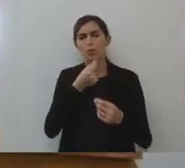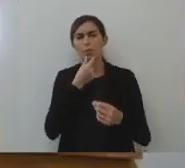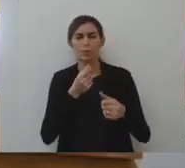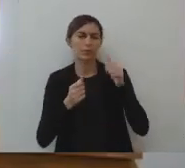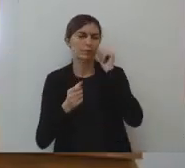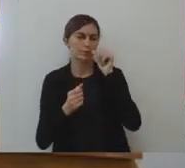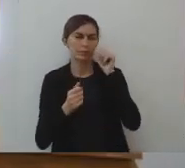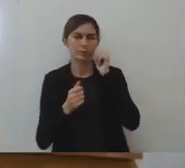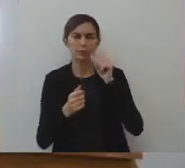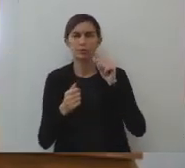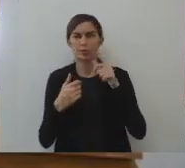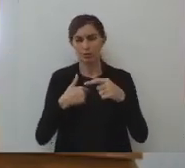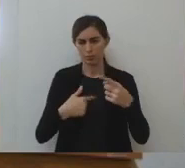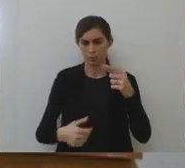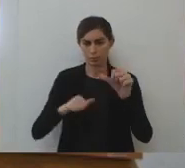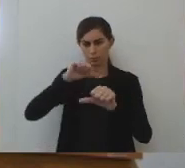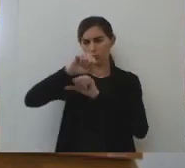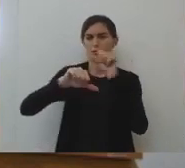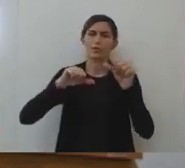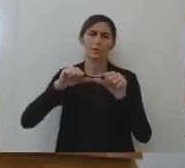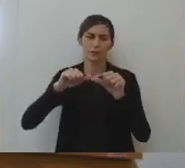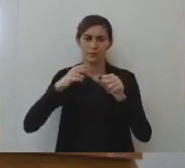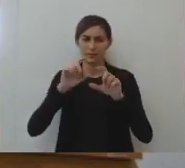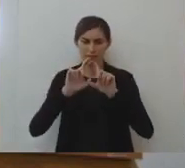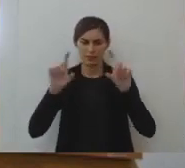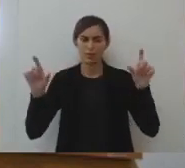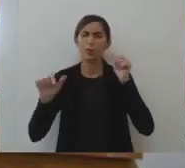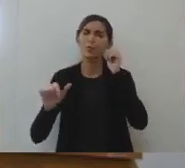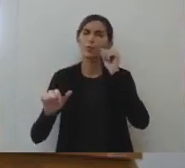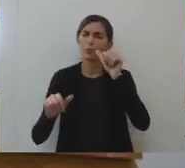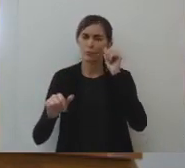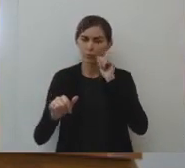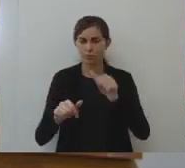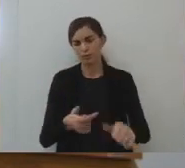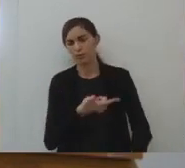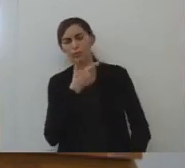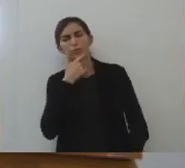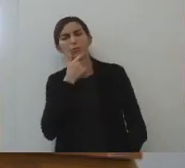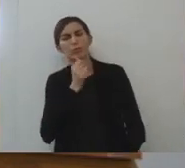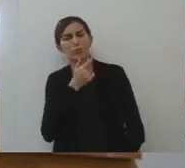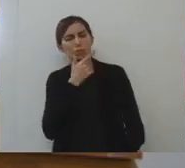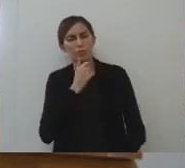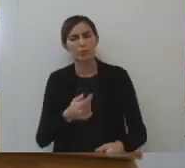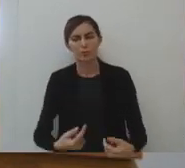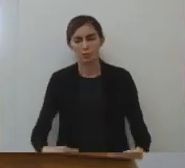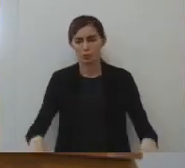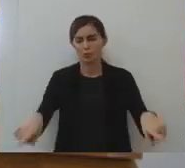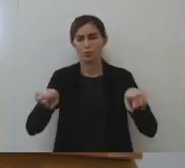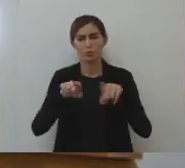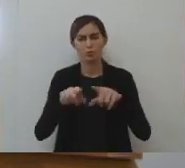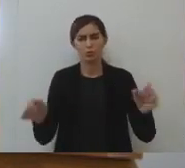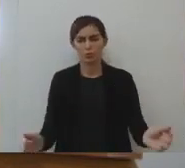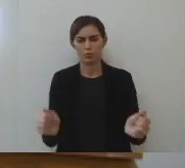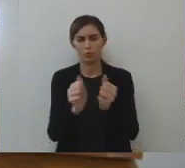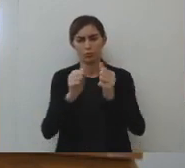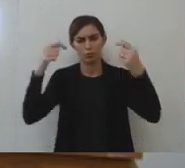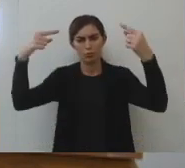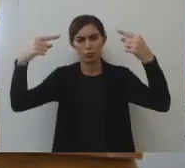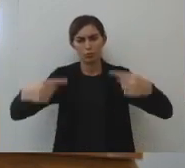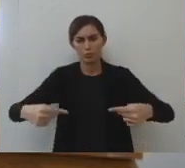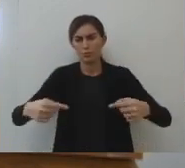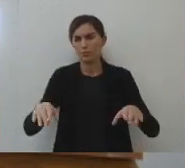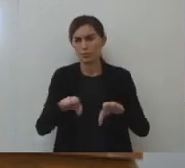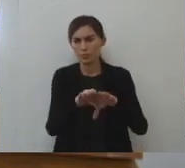e mulheres, e aí eu vou inverter a minha frase, mulheres e homens, eles possam competir da